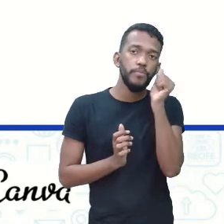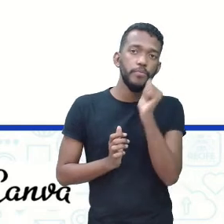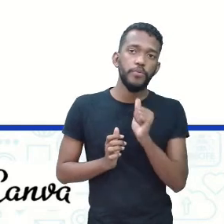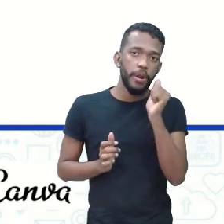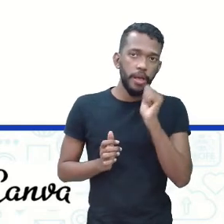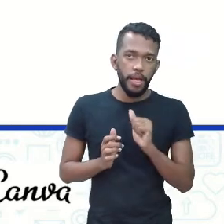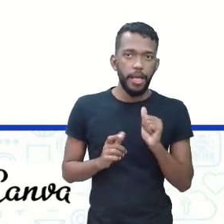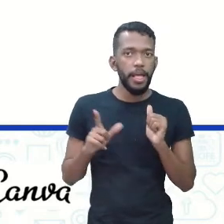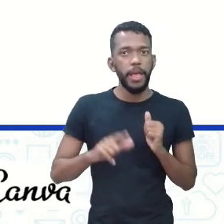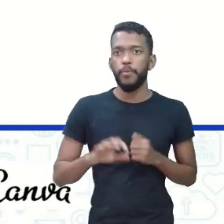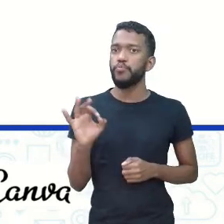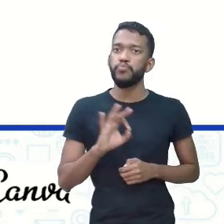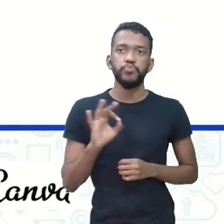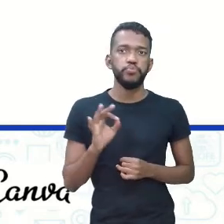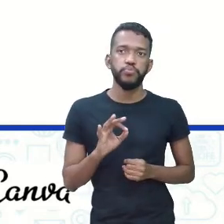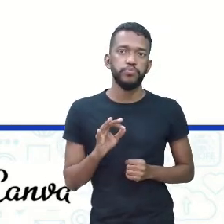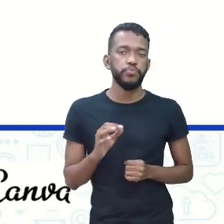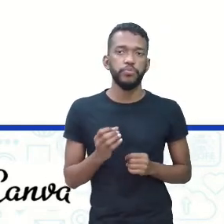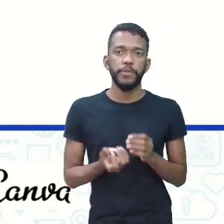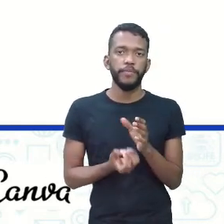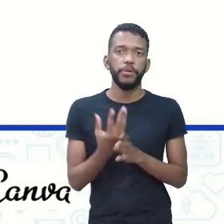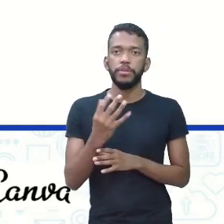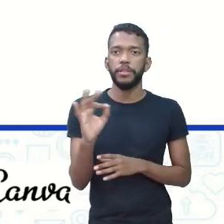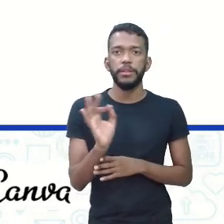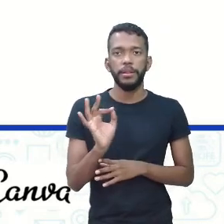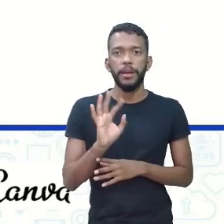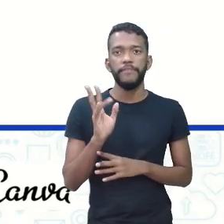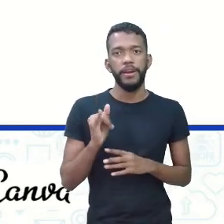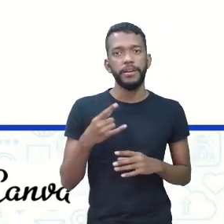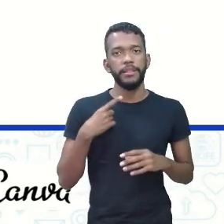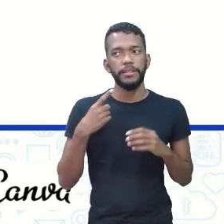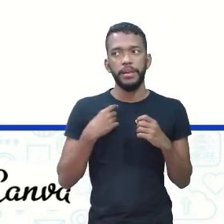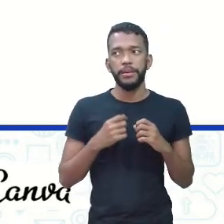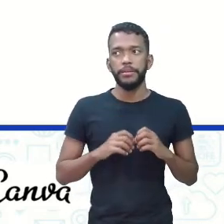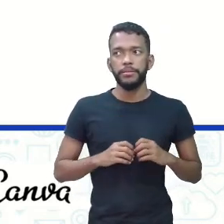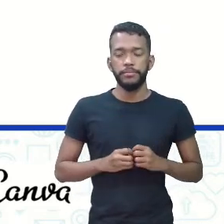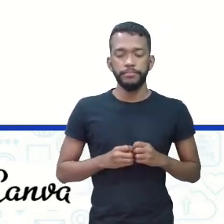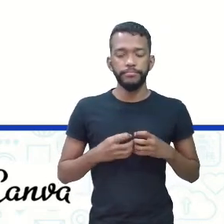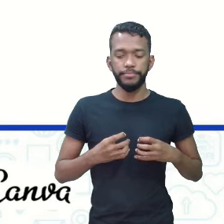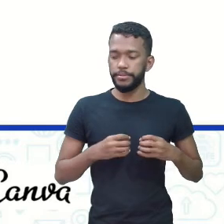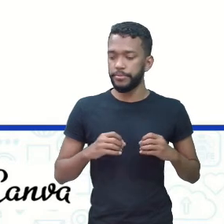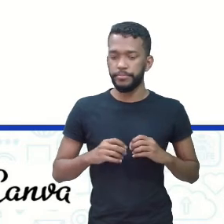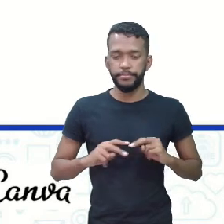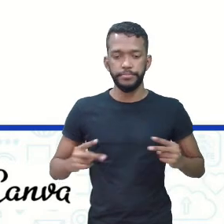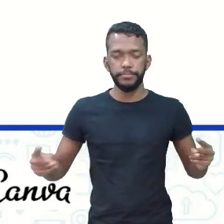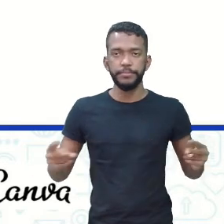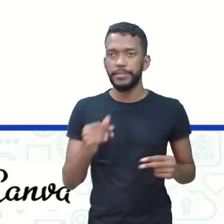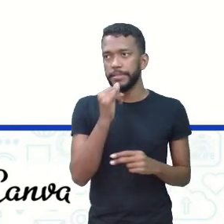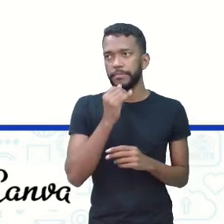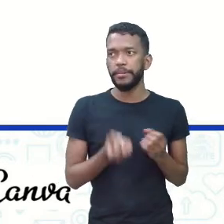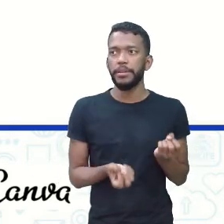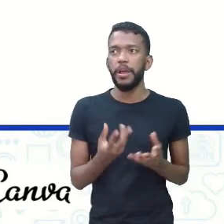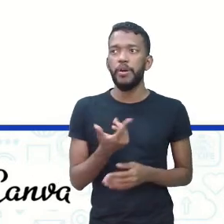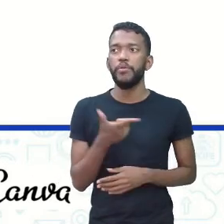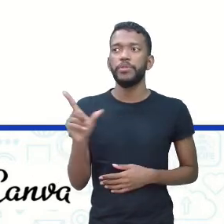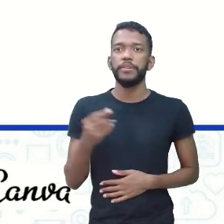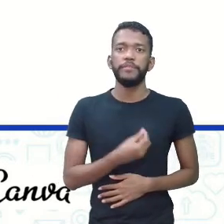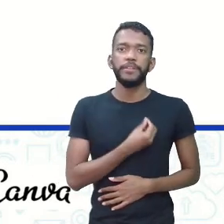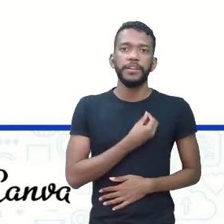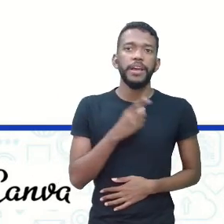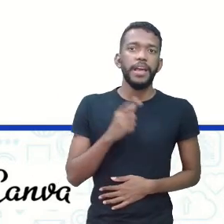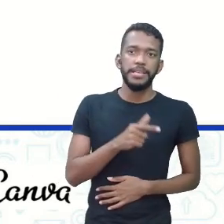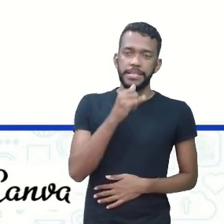não foram fecundadas e vão dar origem a outra vida. Um exemplo, nós temos